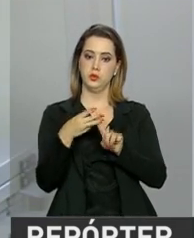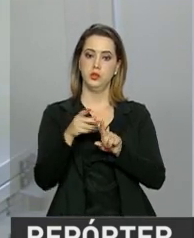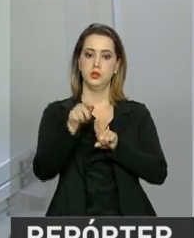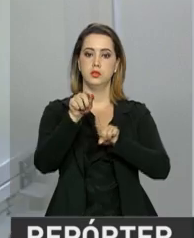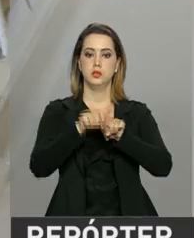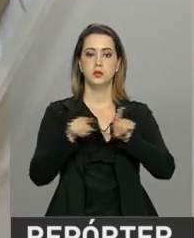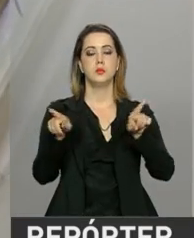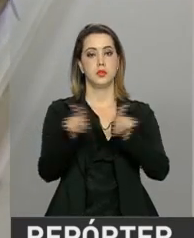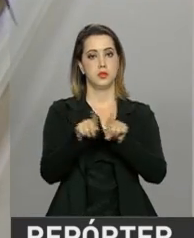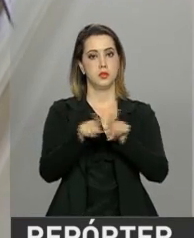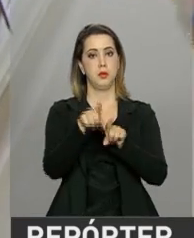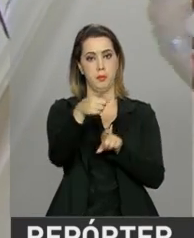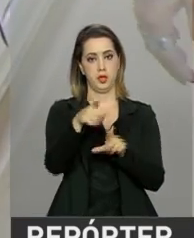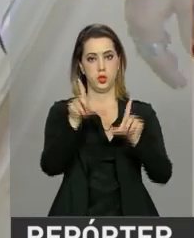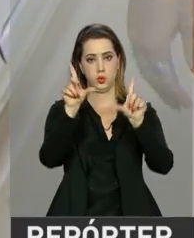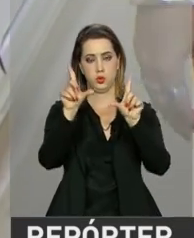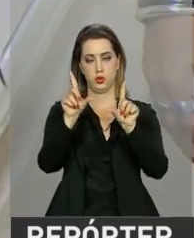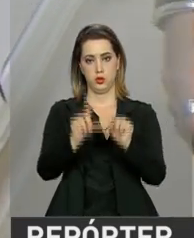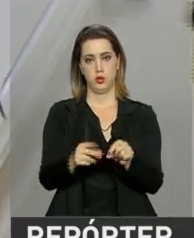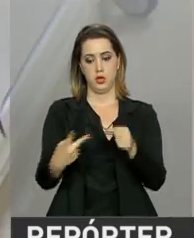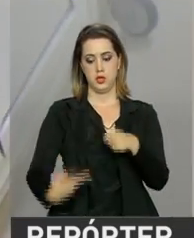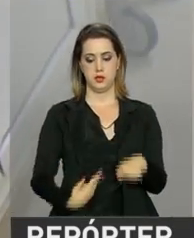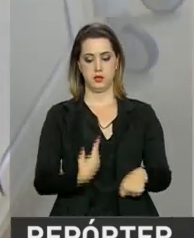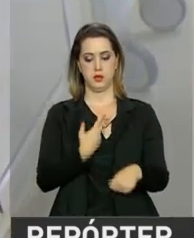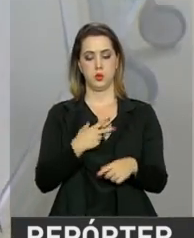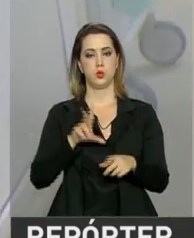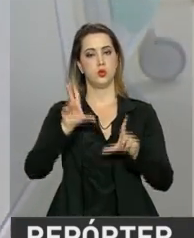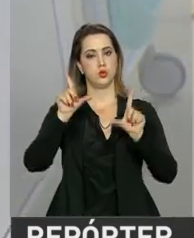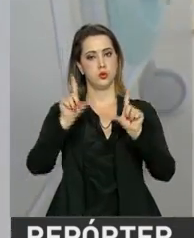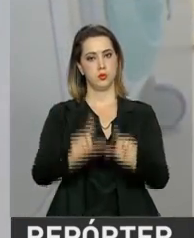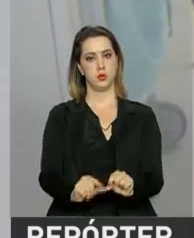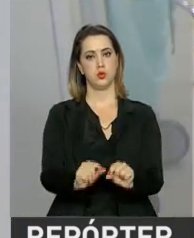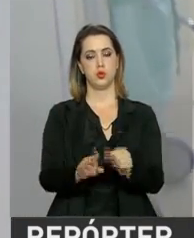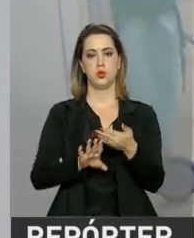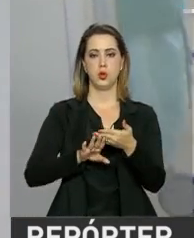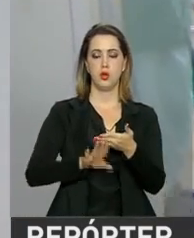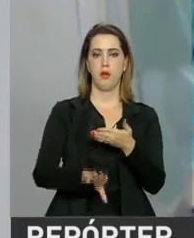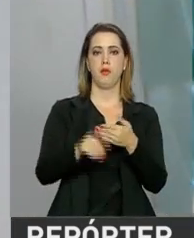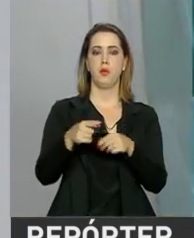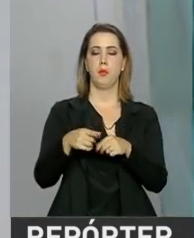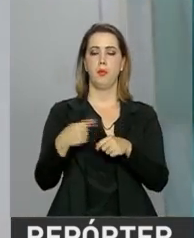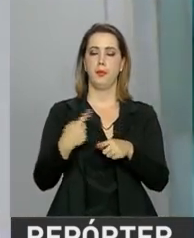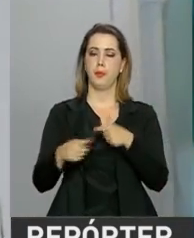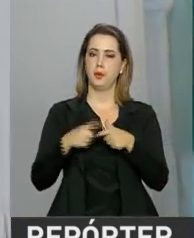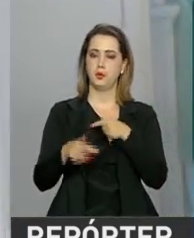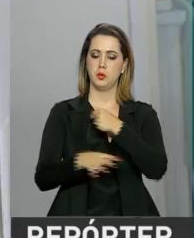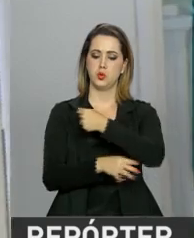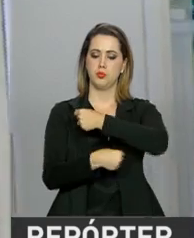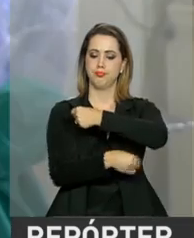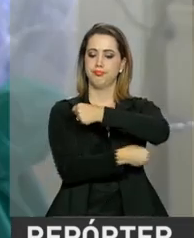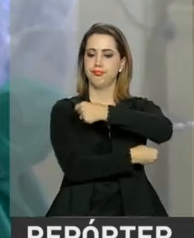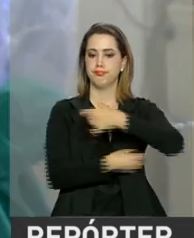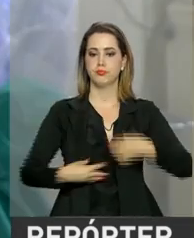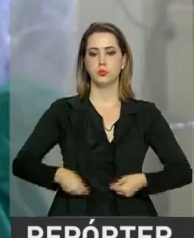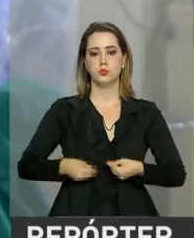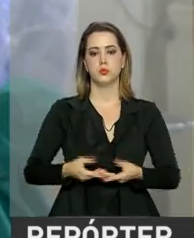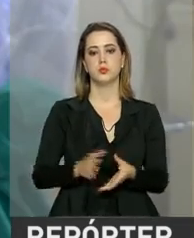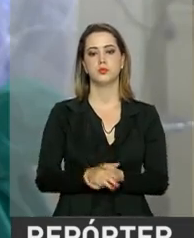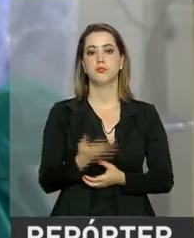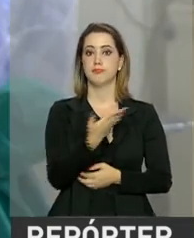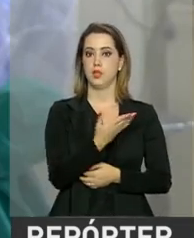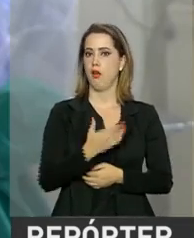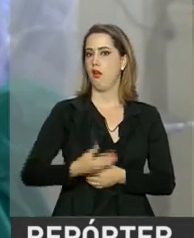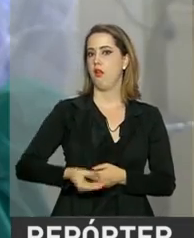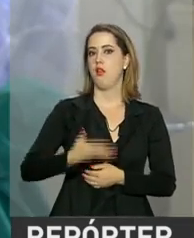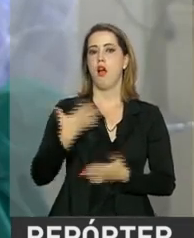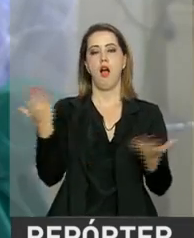cirurgia para retirada do excesso de pele no Hospital Federal do Andaraí. A vida virou outra desde então. Tirou um peso de mim,